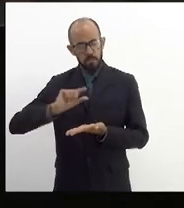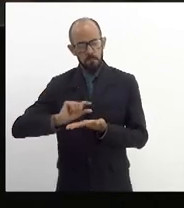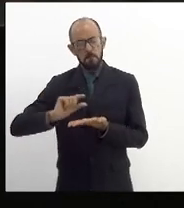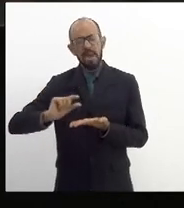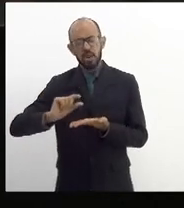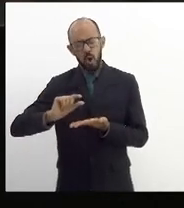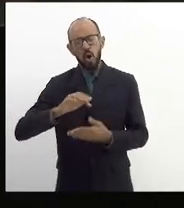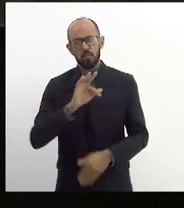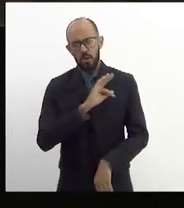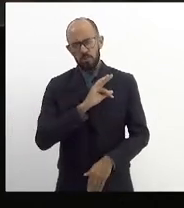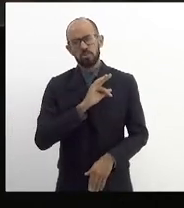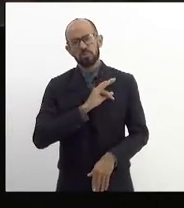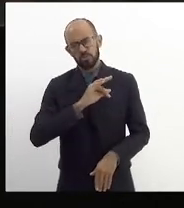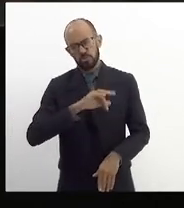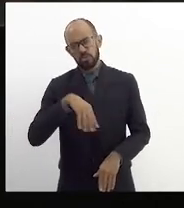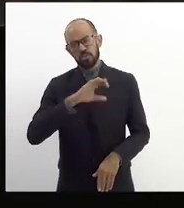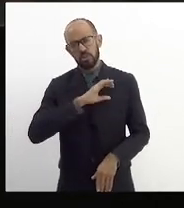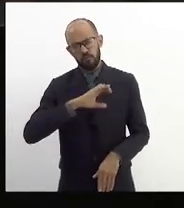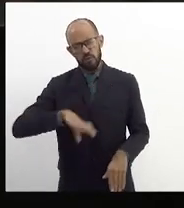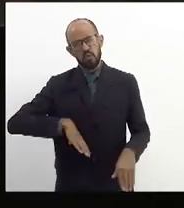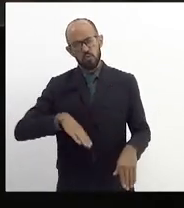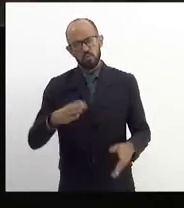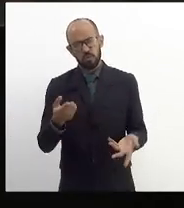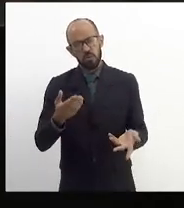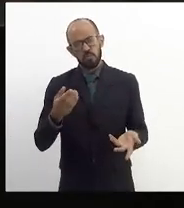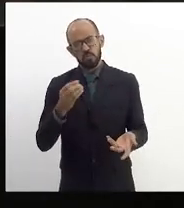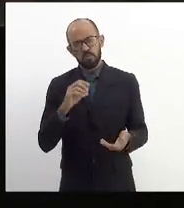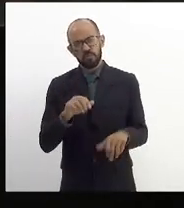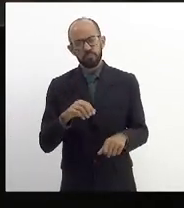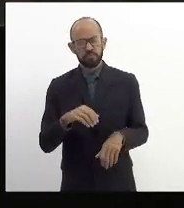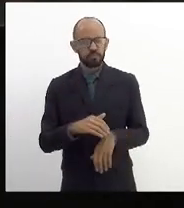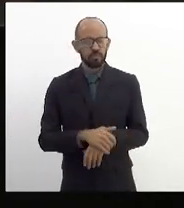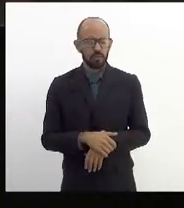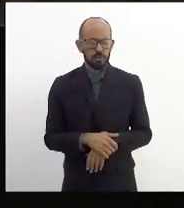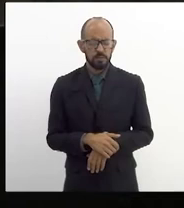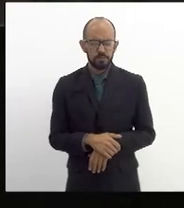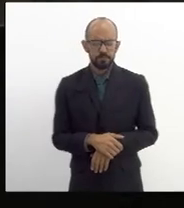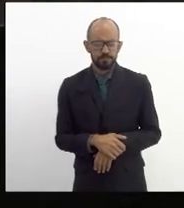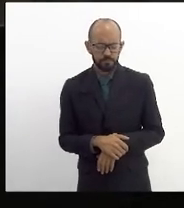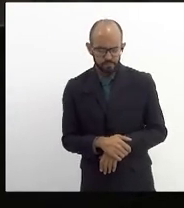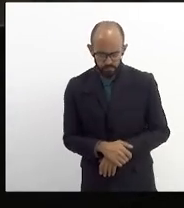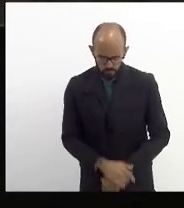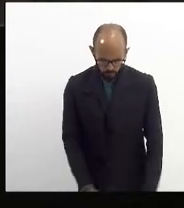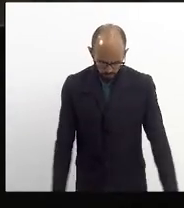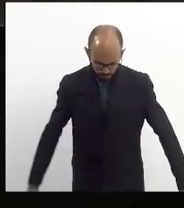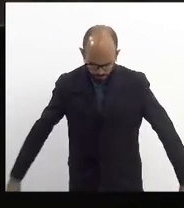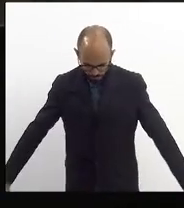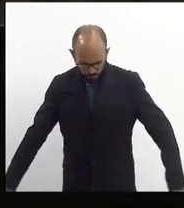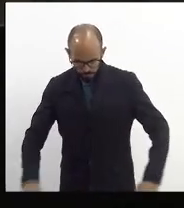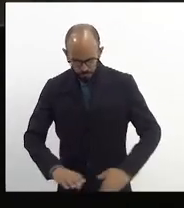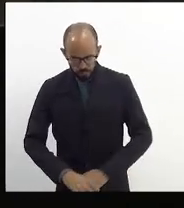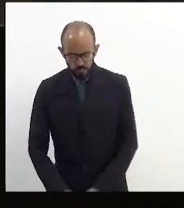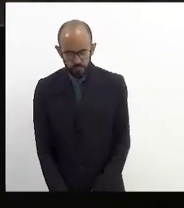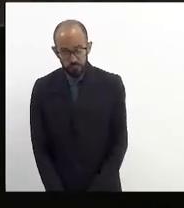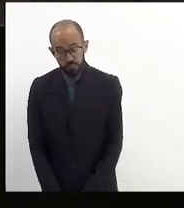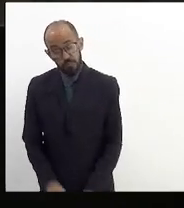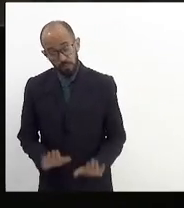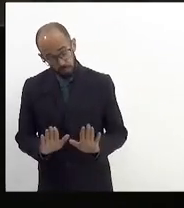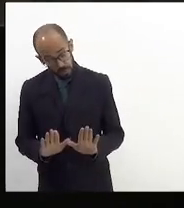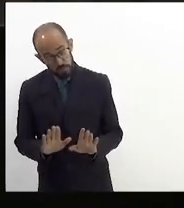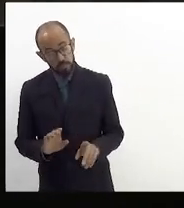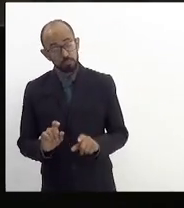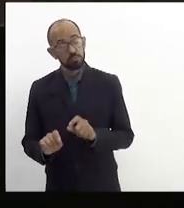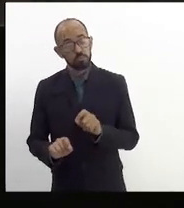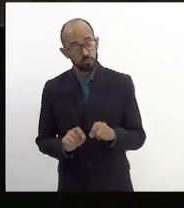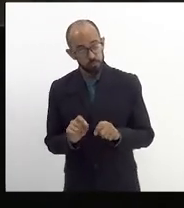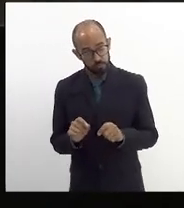volume orçamentário para a polícia militar e para o os Bombeiros Militares mas apesar